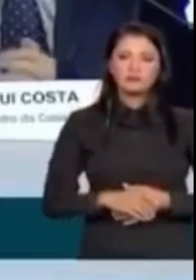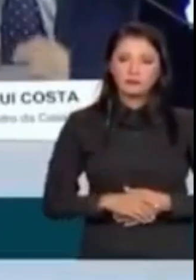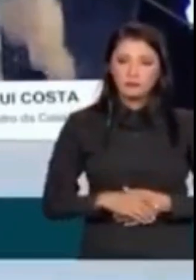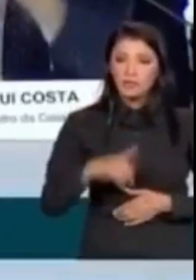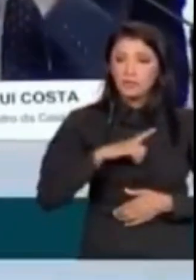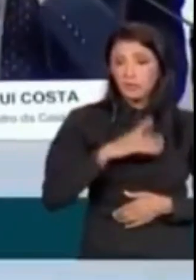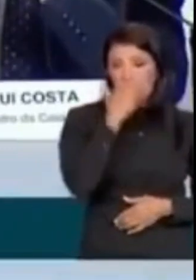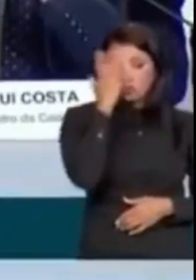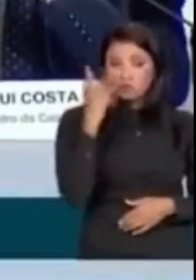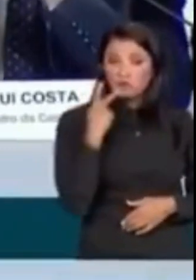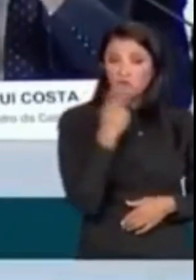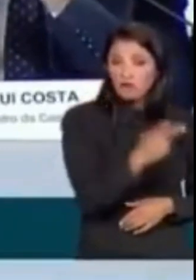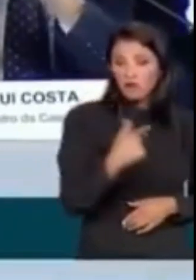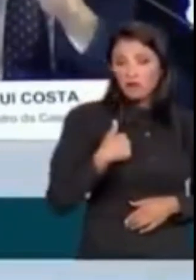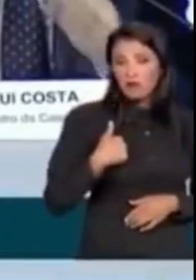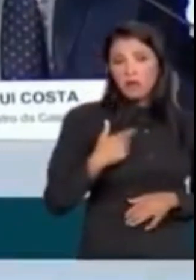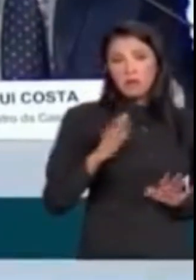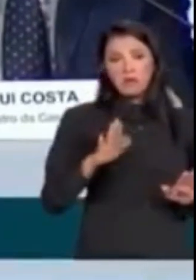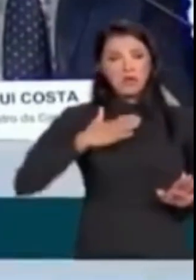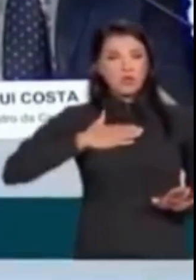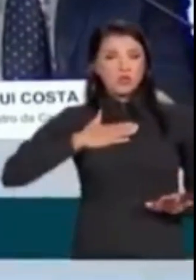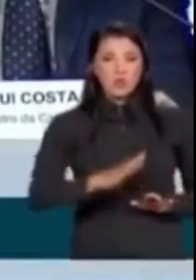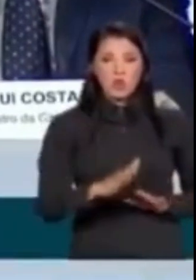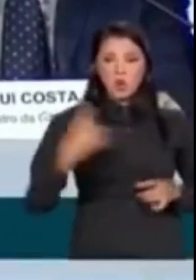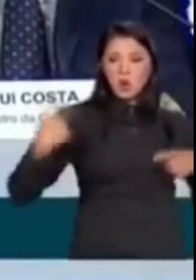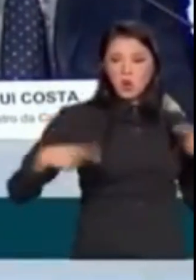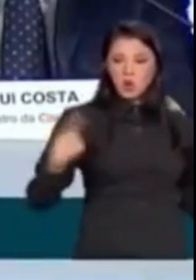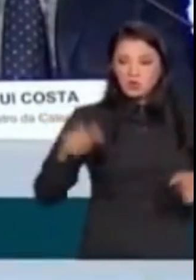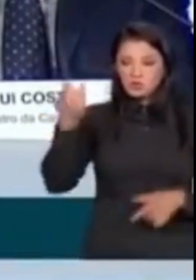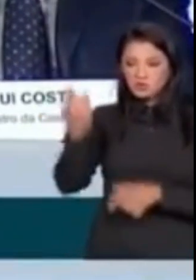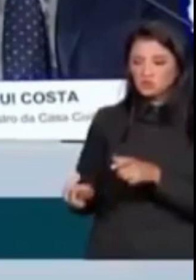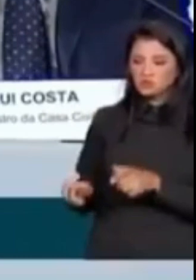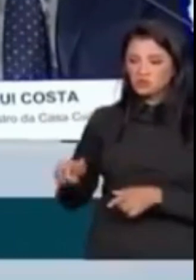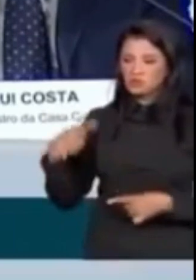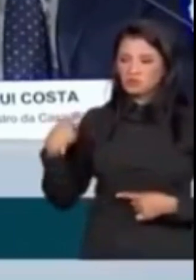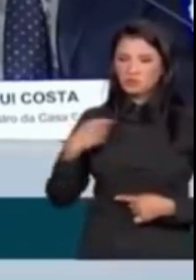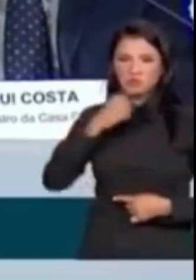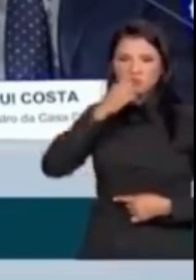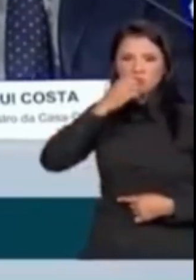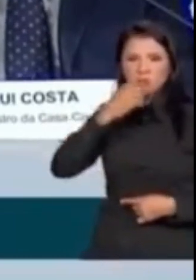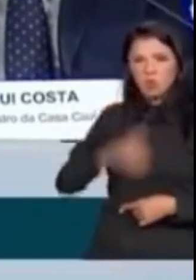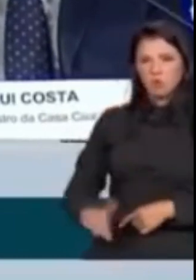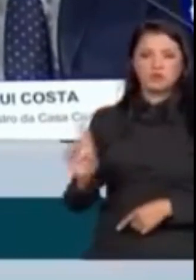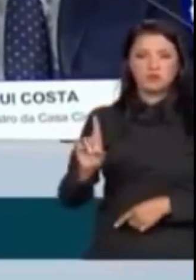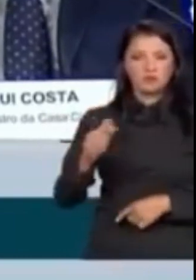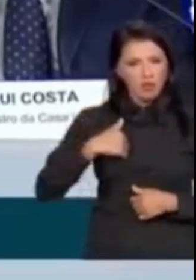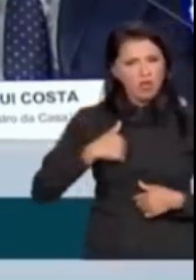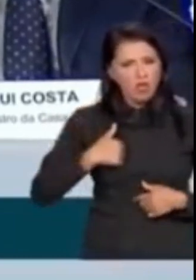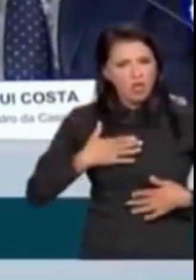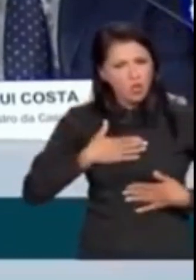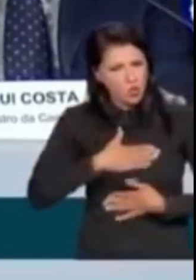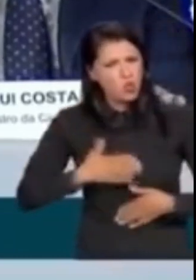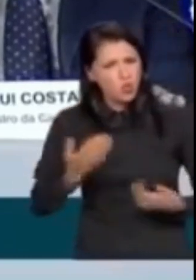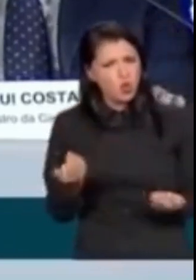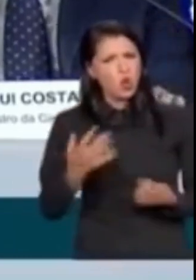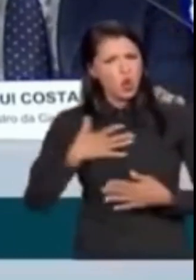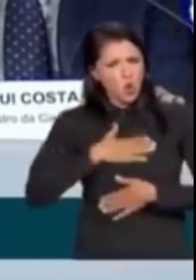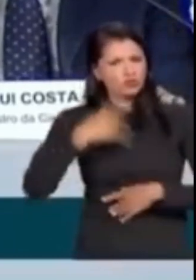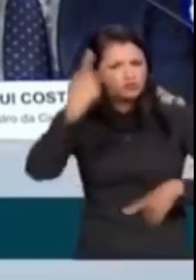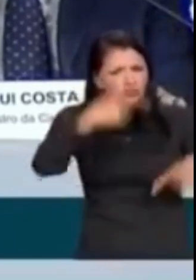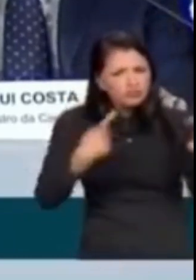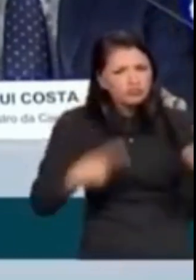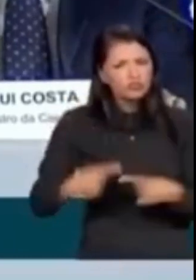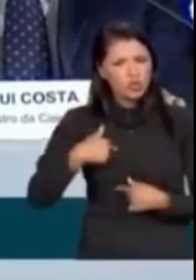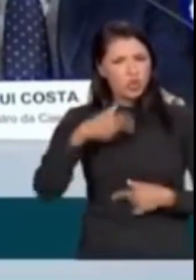que diz, ah, mas eu não gosto de político porque político não presta. Pois eu gosto de político. Tem gente que fala, mas político é tudo